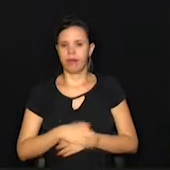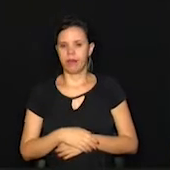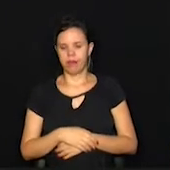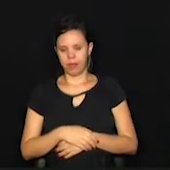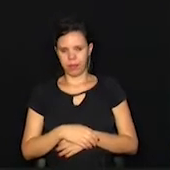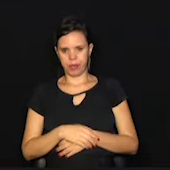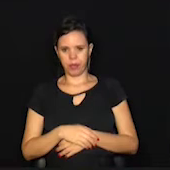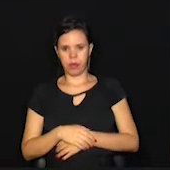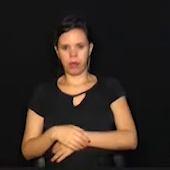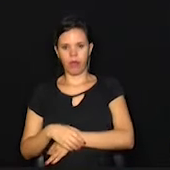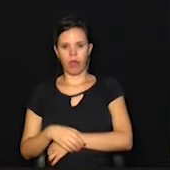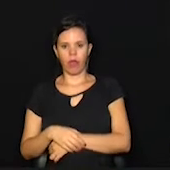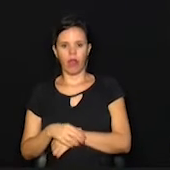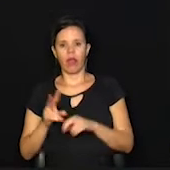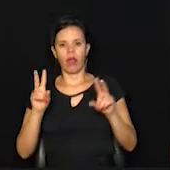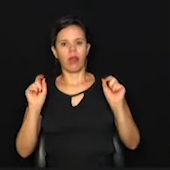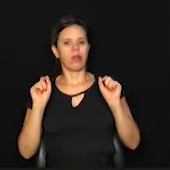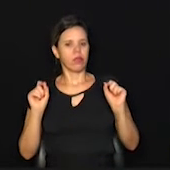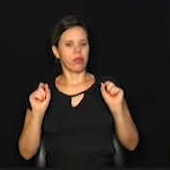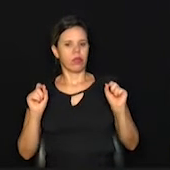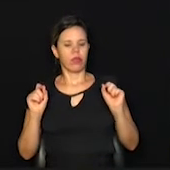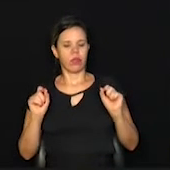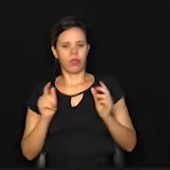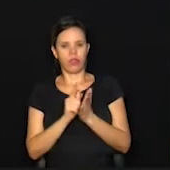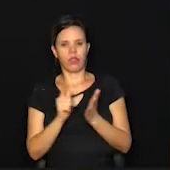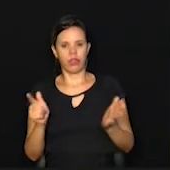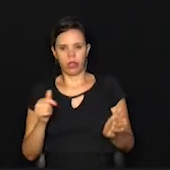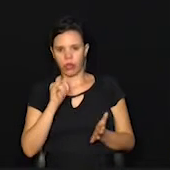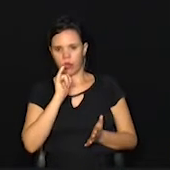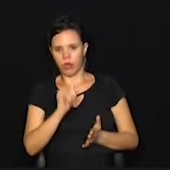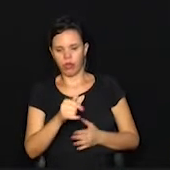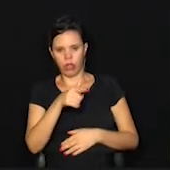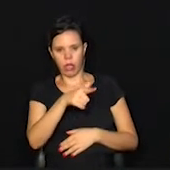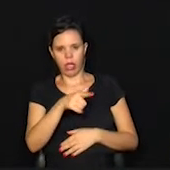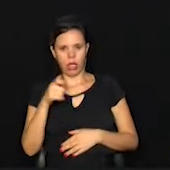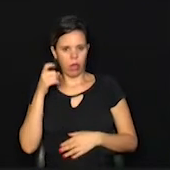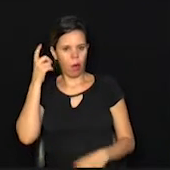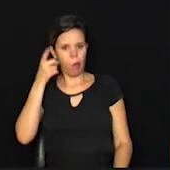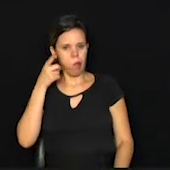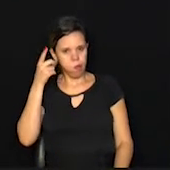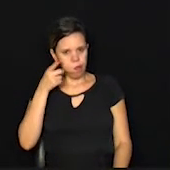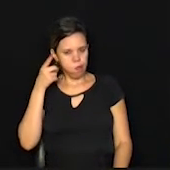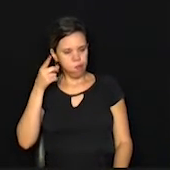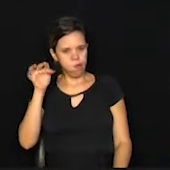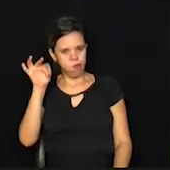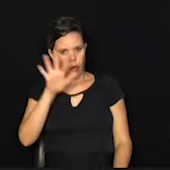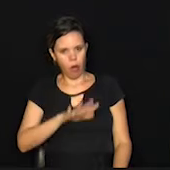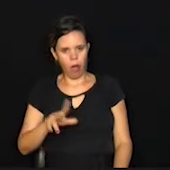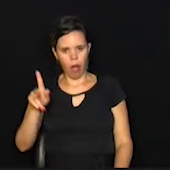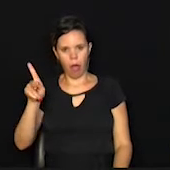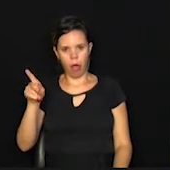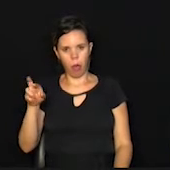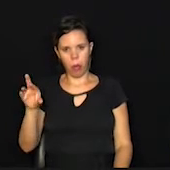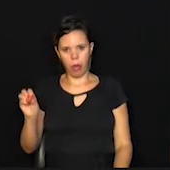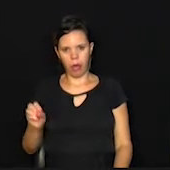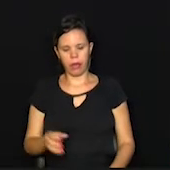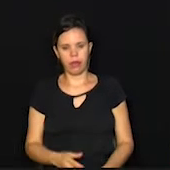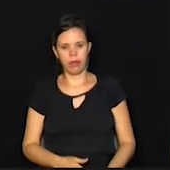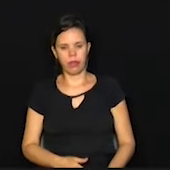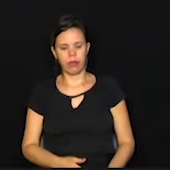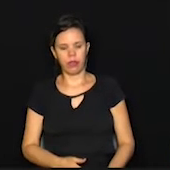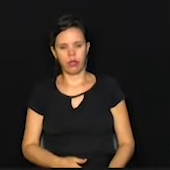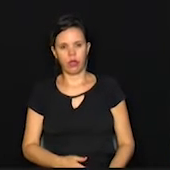titular a manchete do jornal e dizia que o ex-deputado Federal Pedro para o bar tinha sido